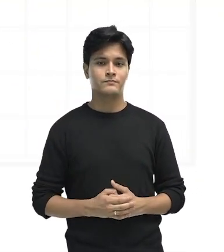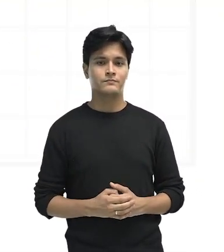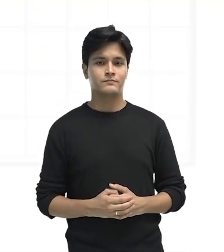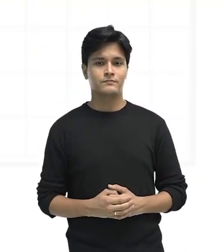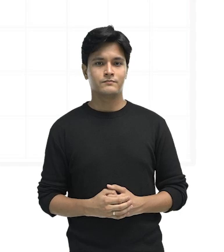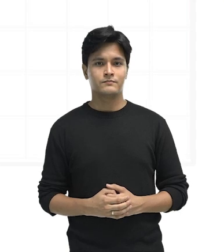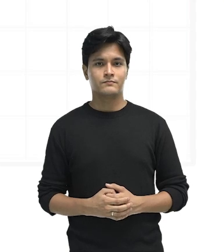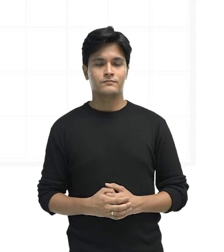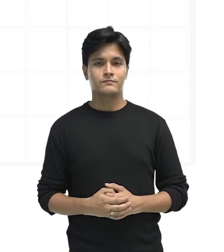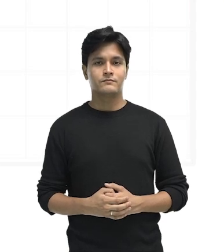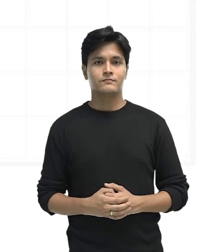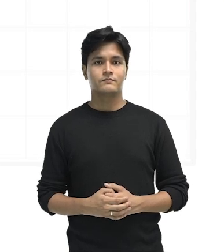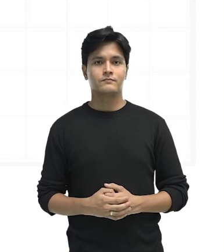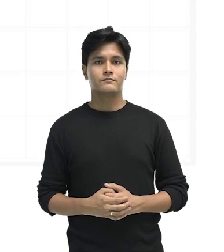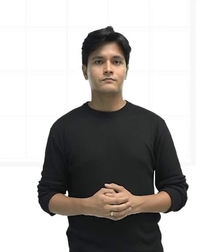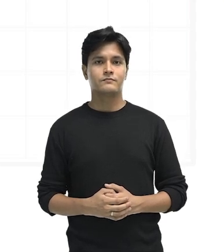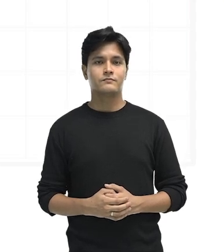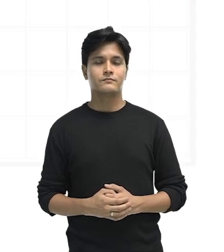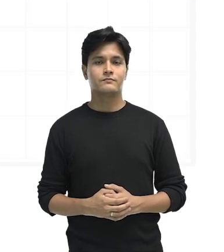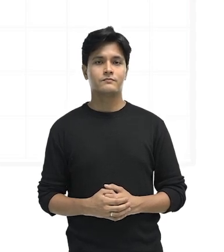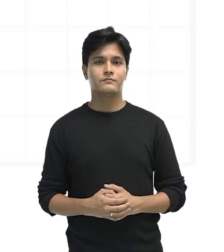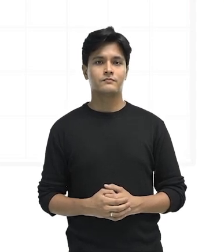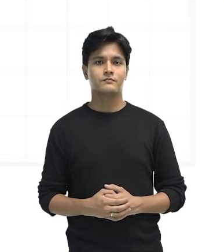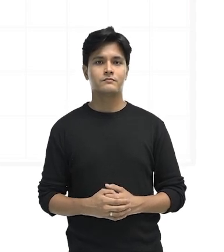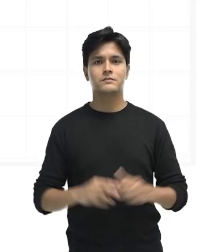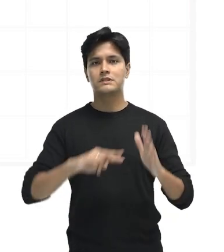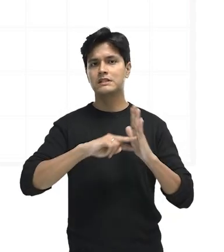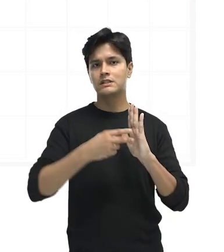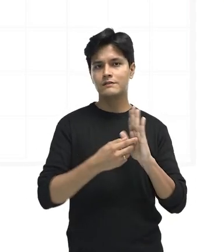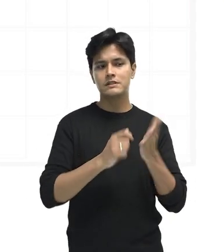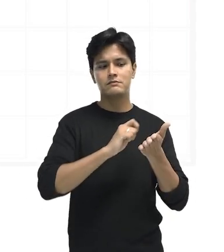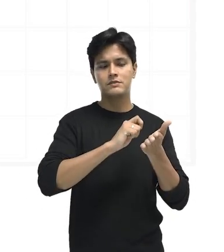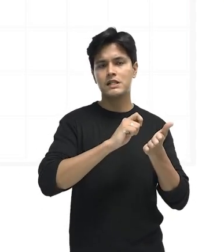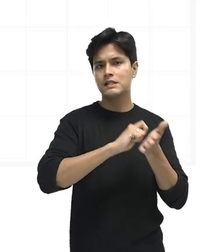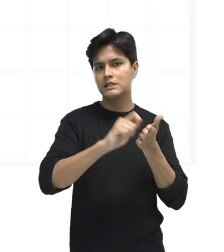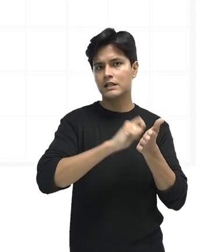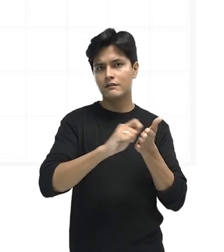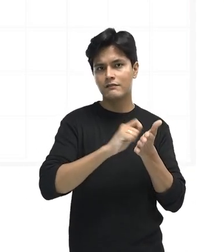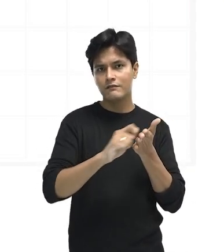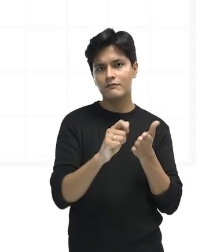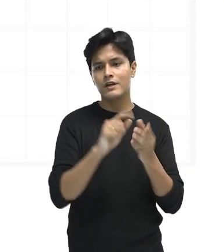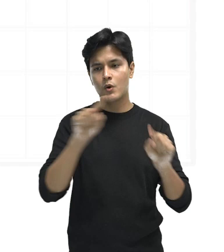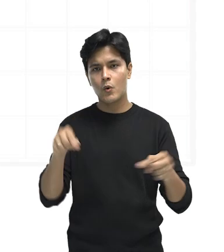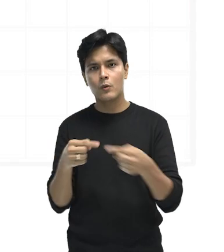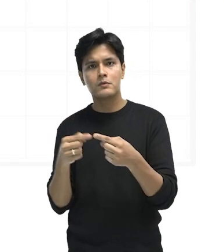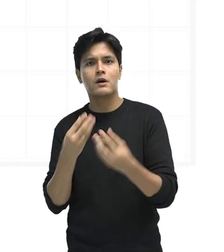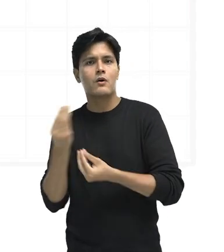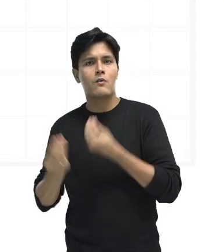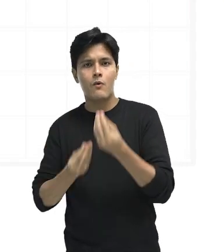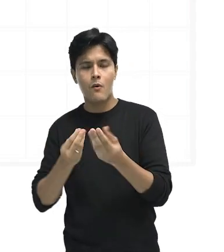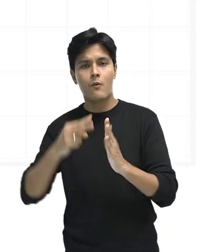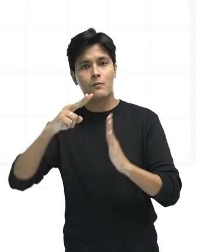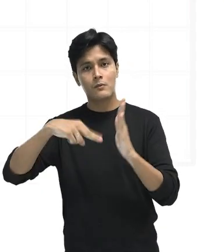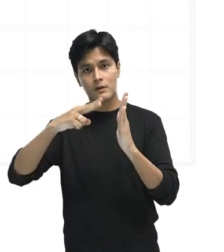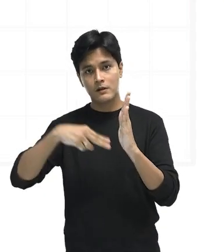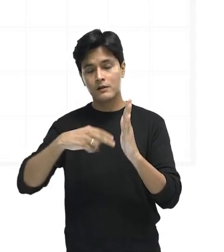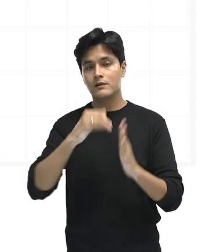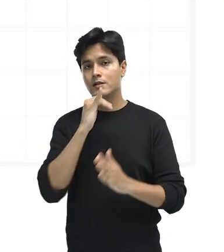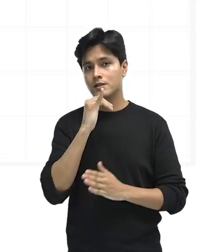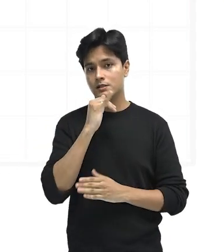A gente escreveu o número da forma como ele é lido, tá? Então veja, eu tenho